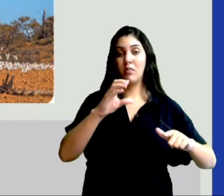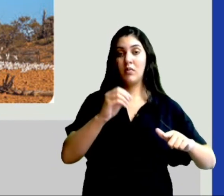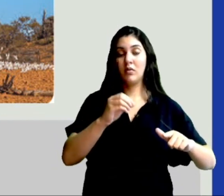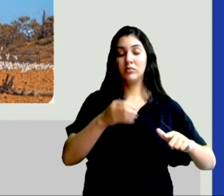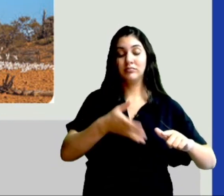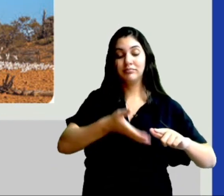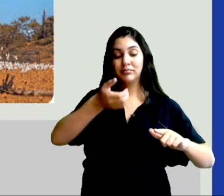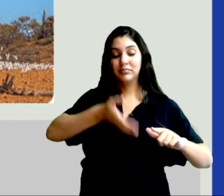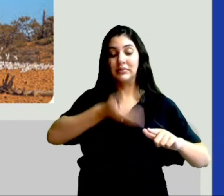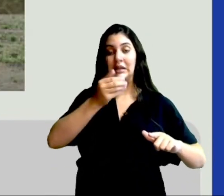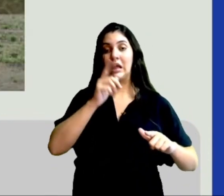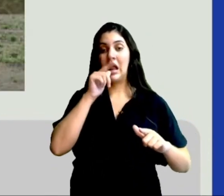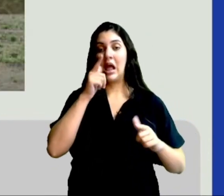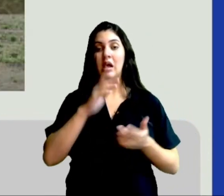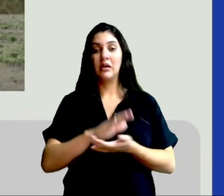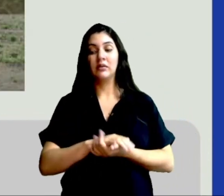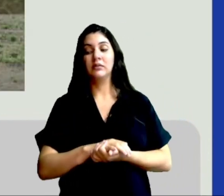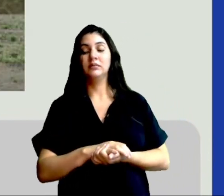do lençol freático.